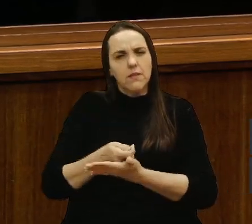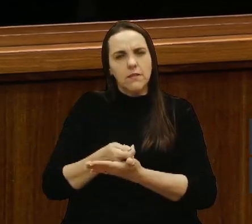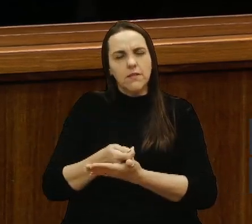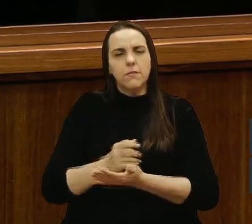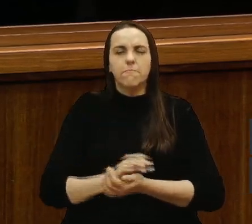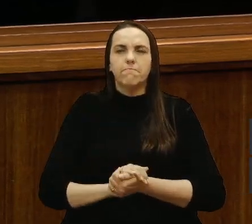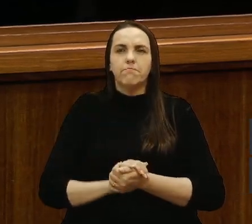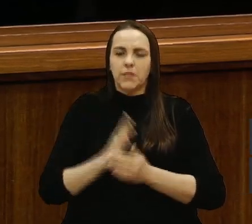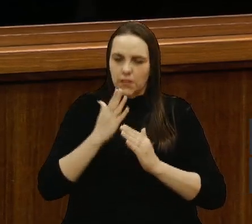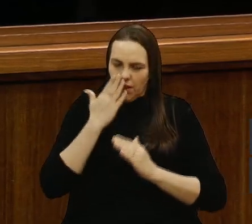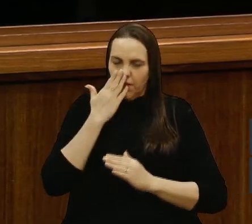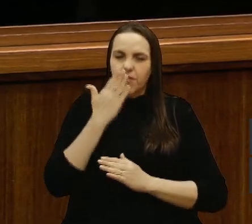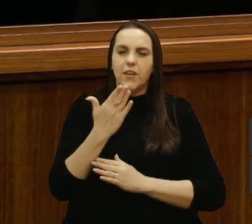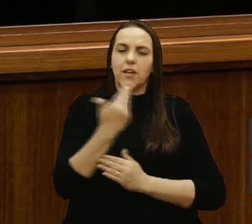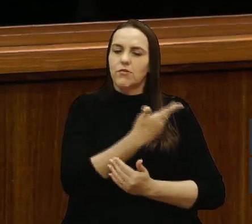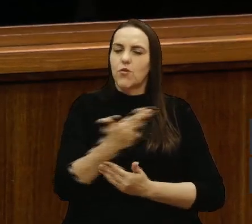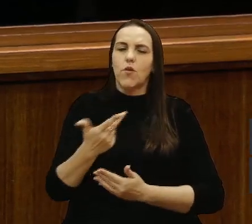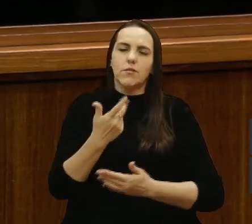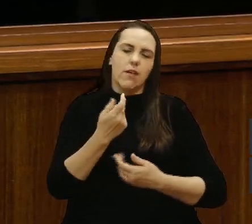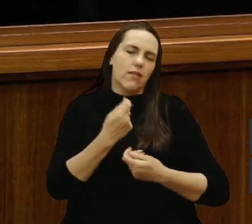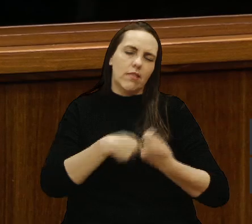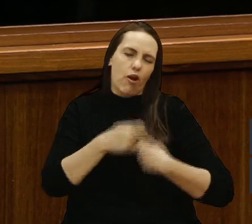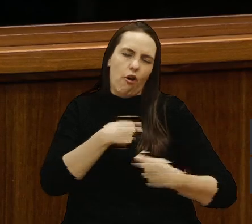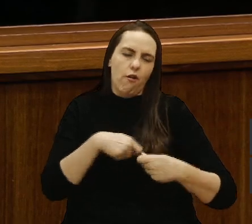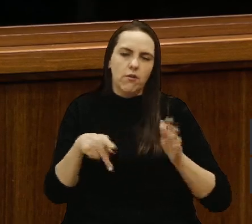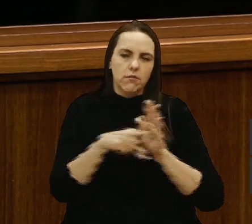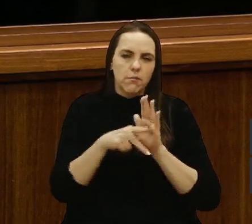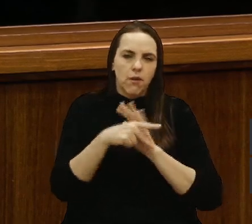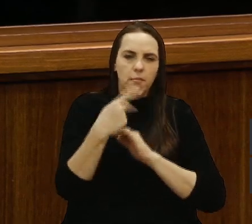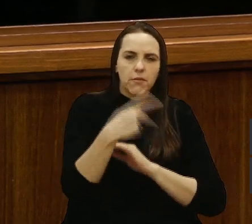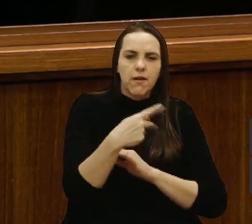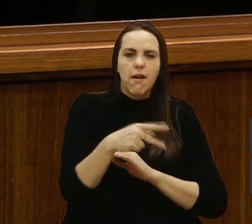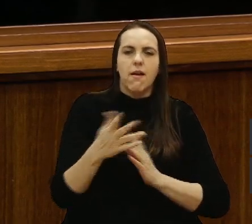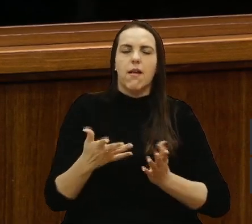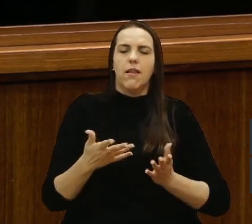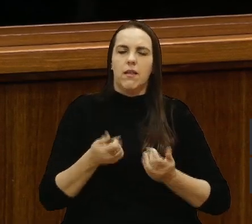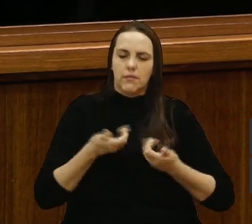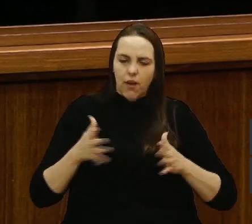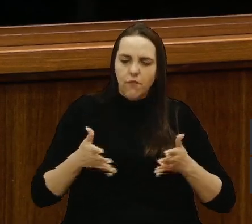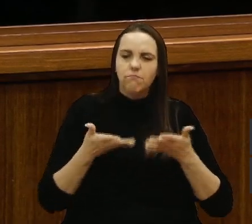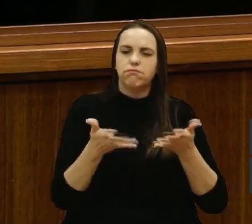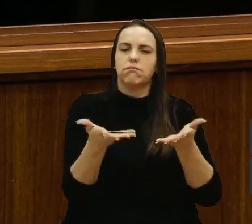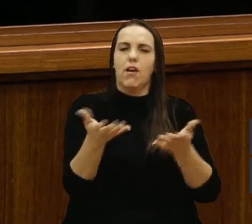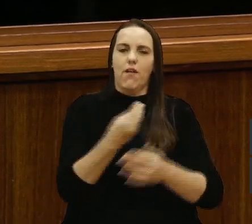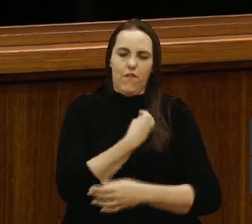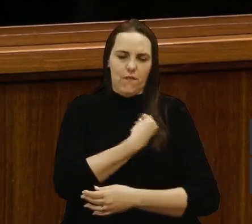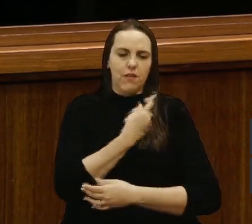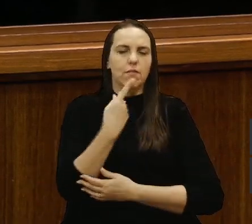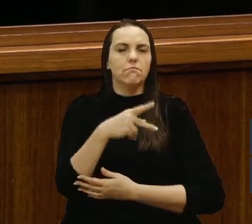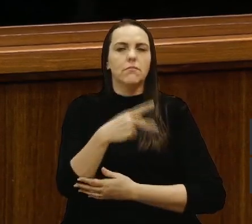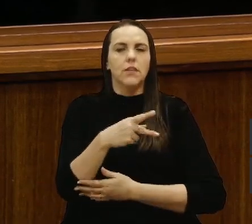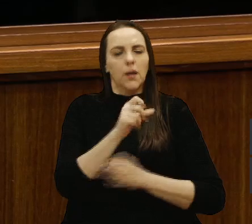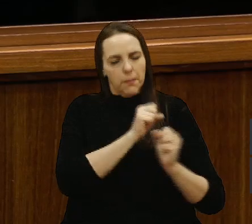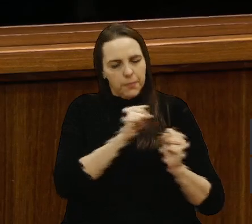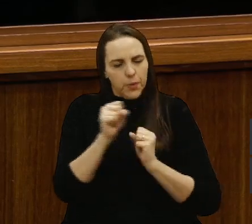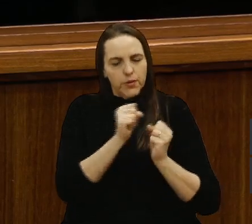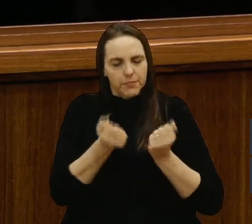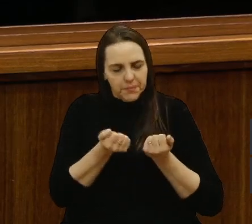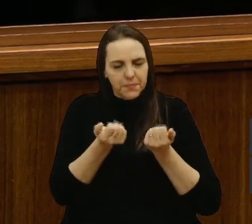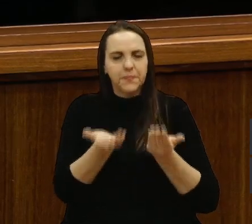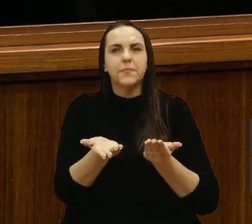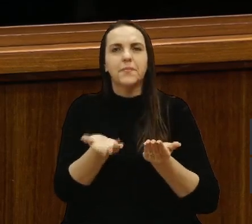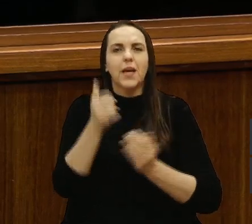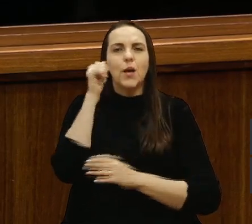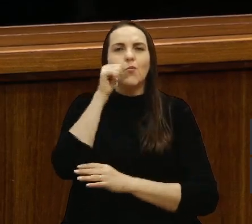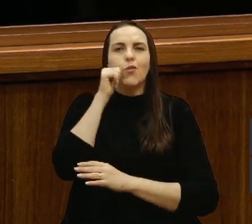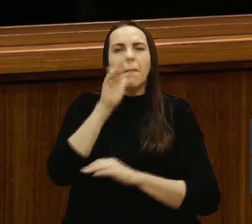de estar à frente dos seus negócios, de estar à frente da sua vida, a gente está potencializando que as